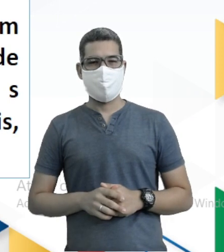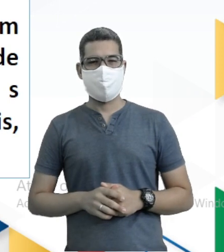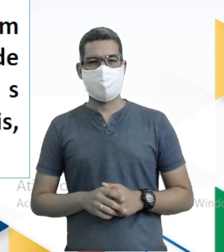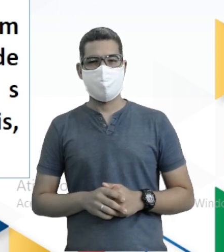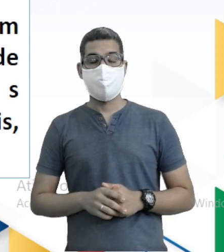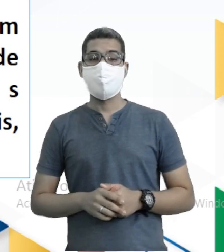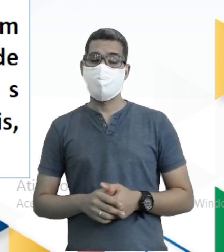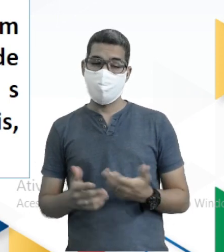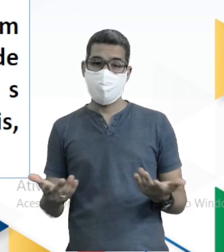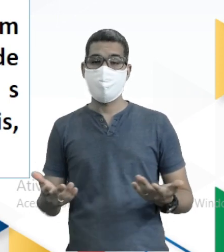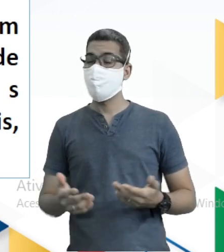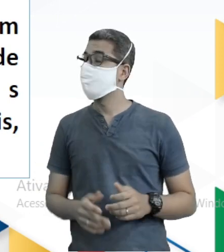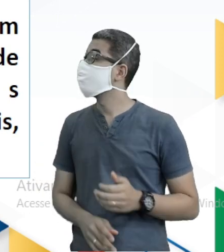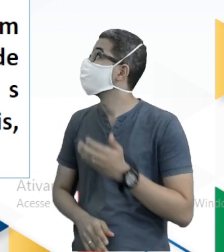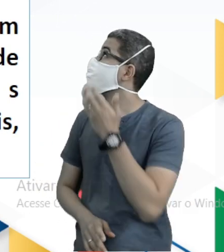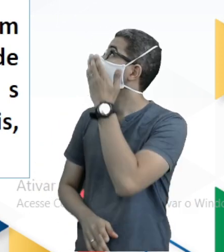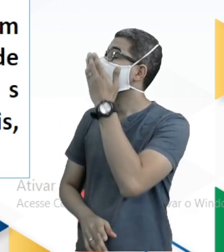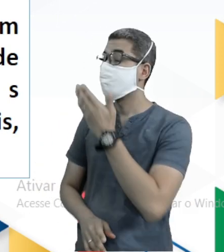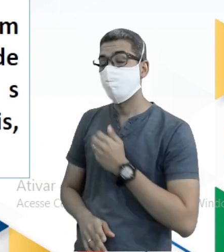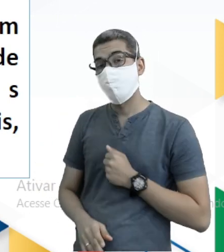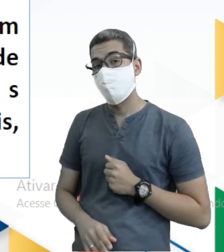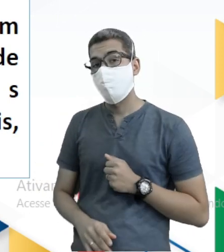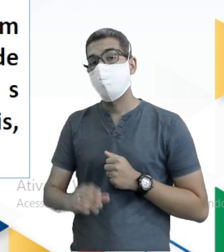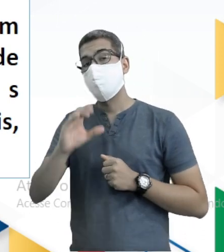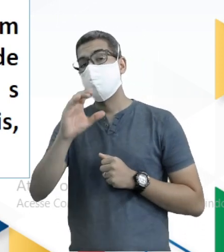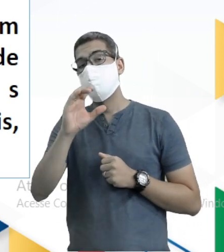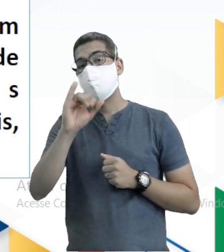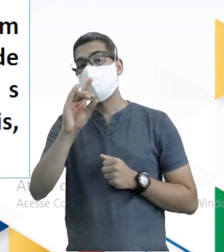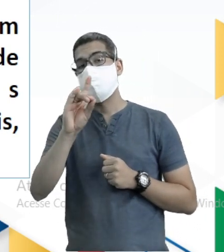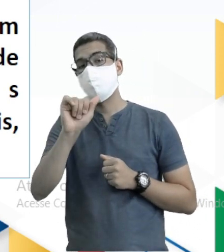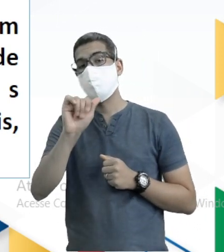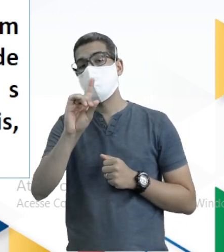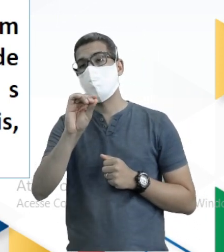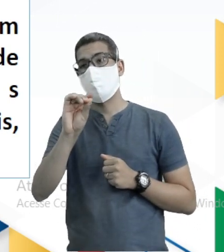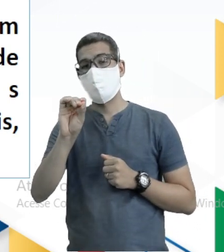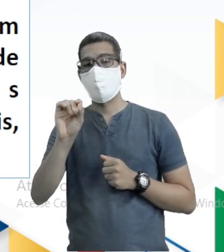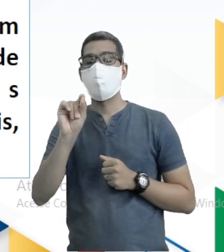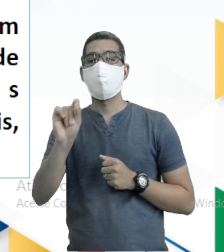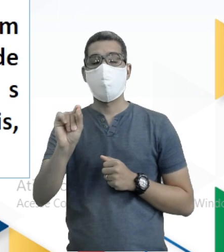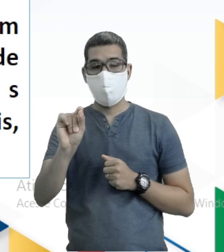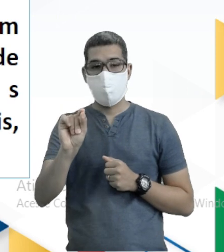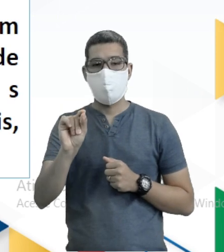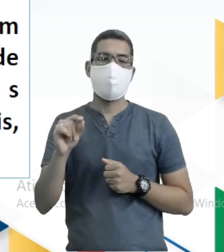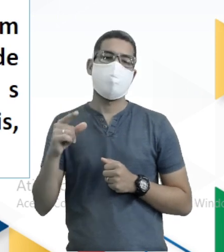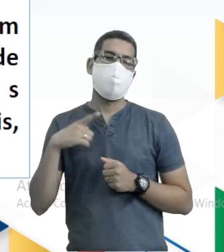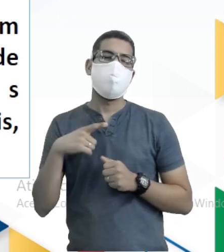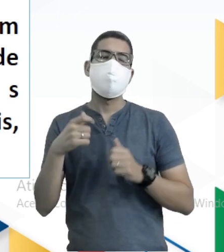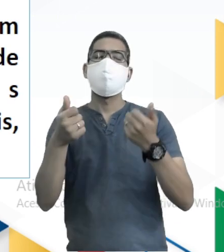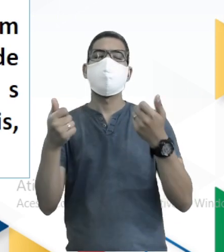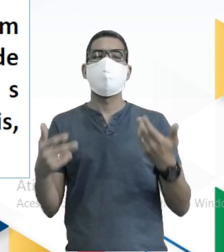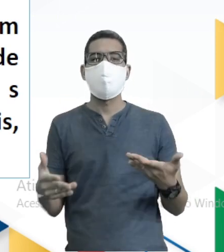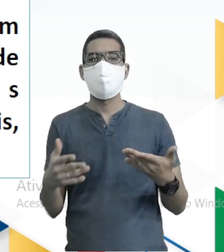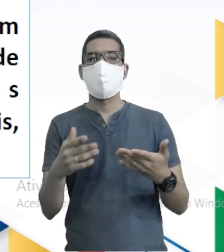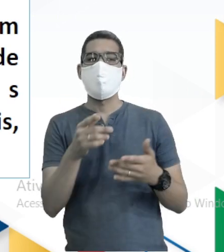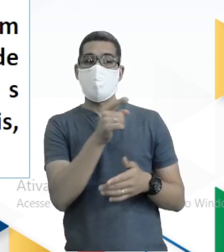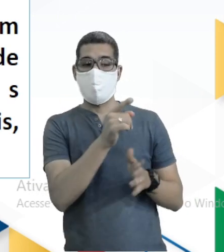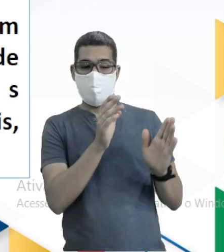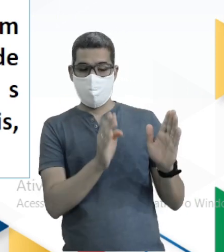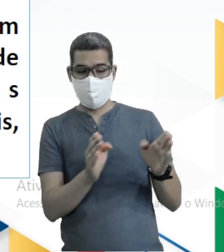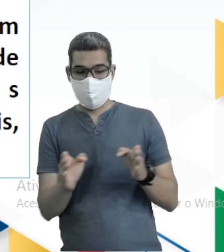ainda alguns pontos sobre o que é ser cidadão. A cidadania instaura-se a partir dos processos